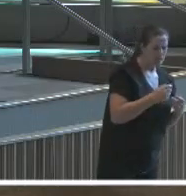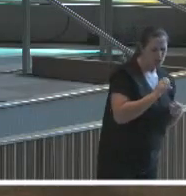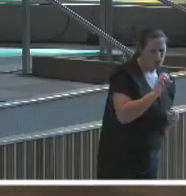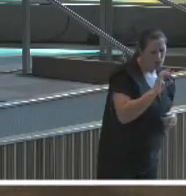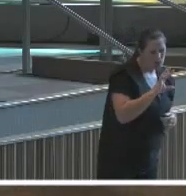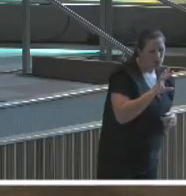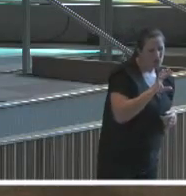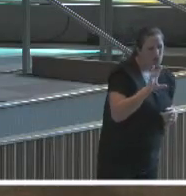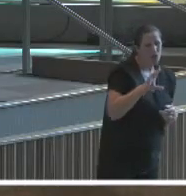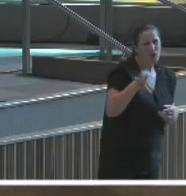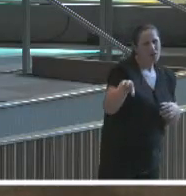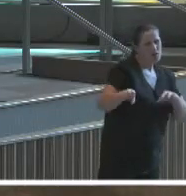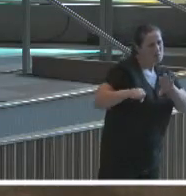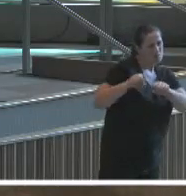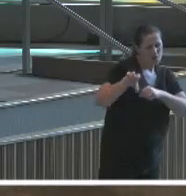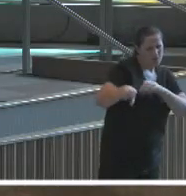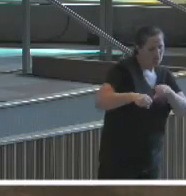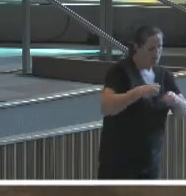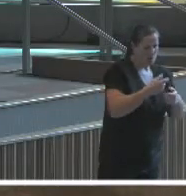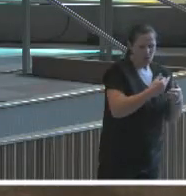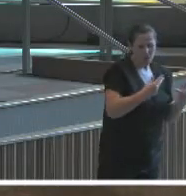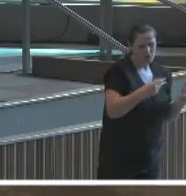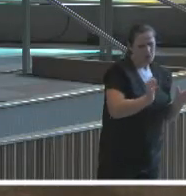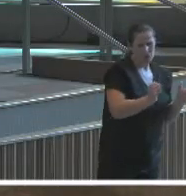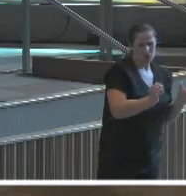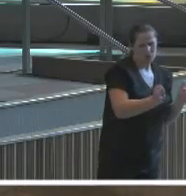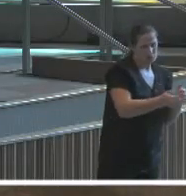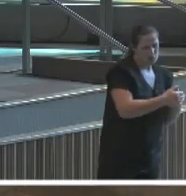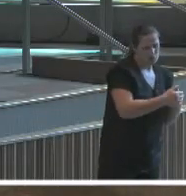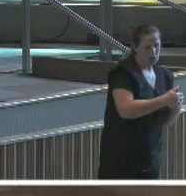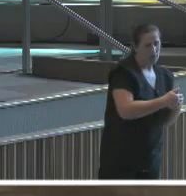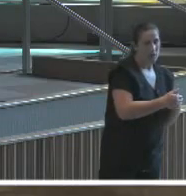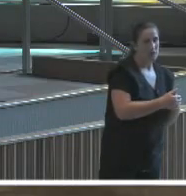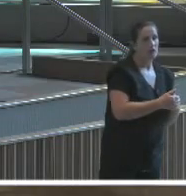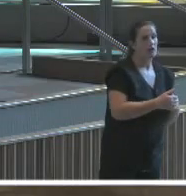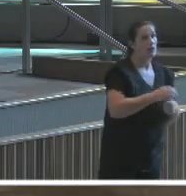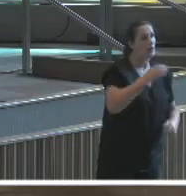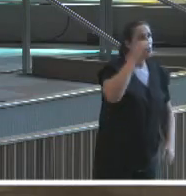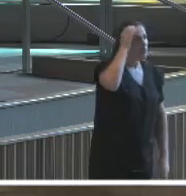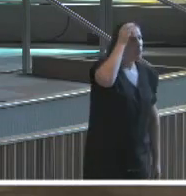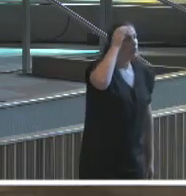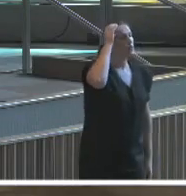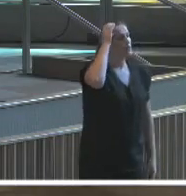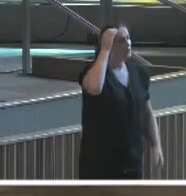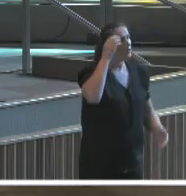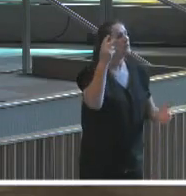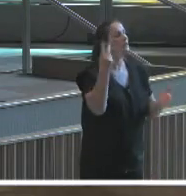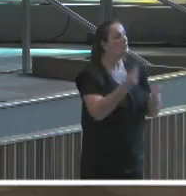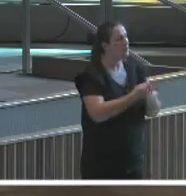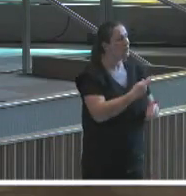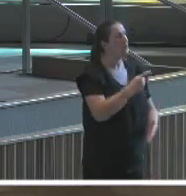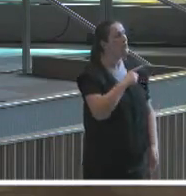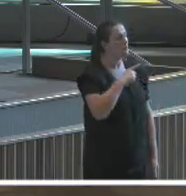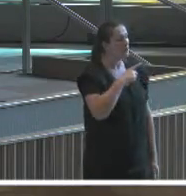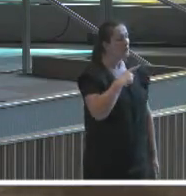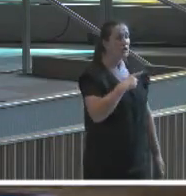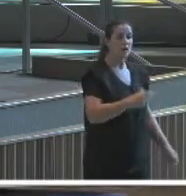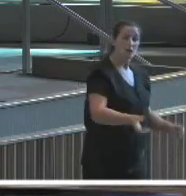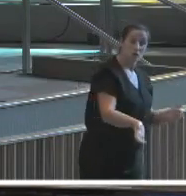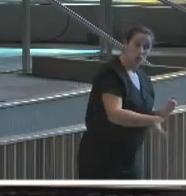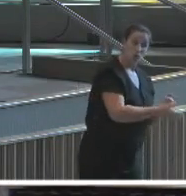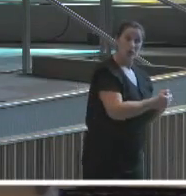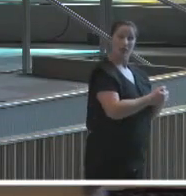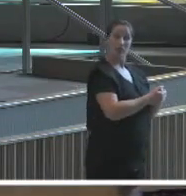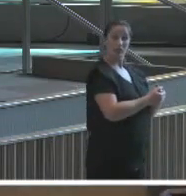que o despojo da batalha, ele tinha consciência de que estava errado, tanto que escondeu o seu